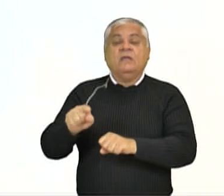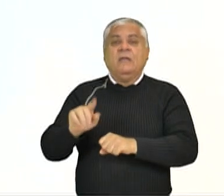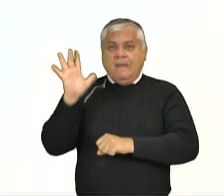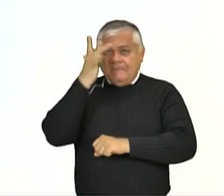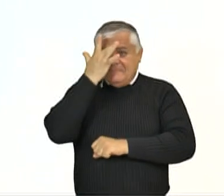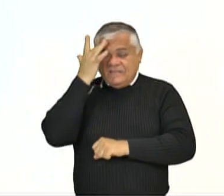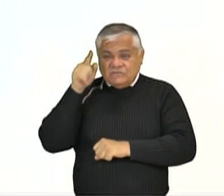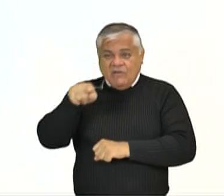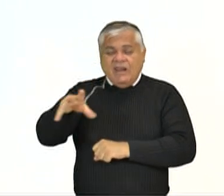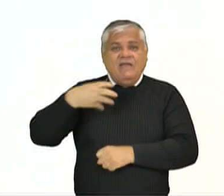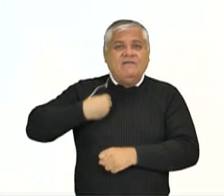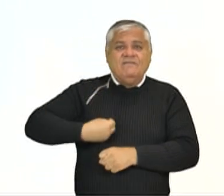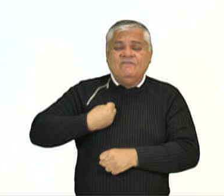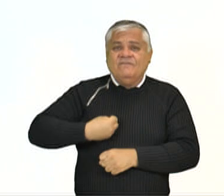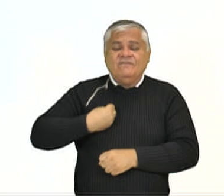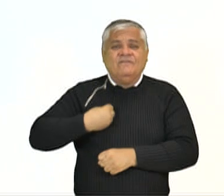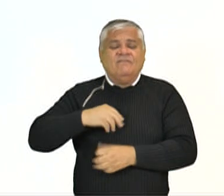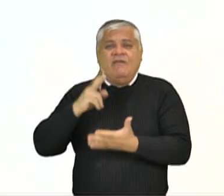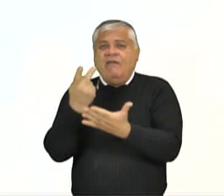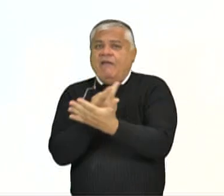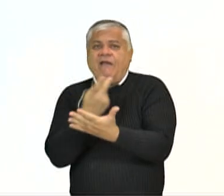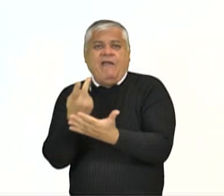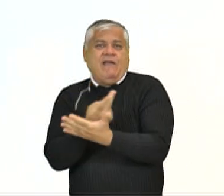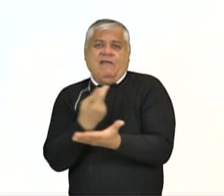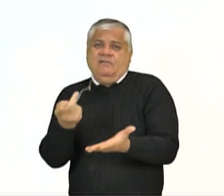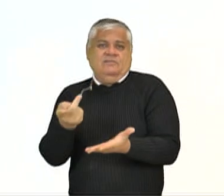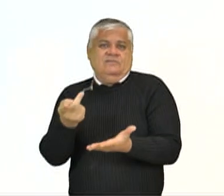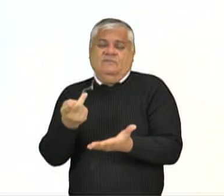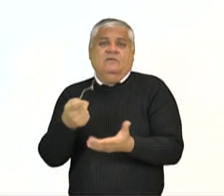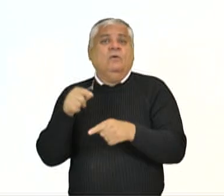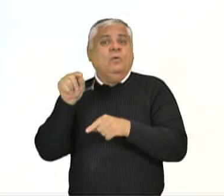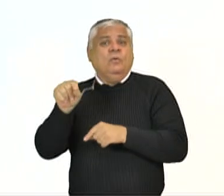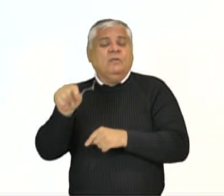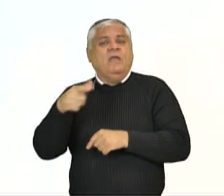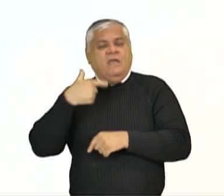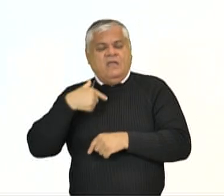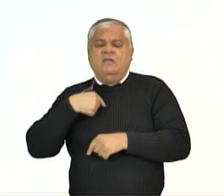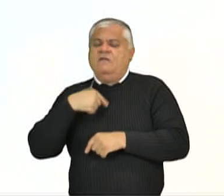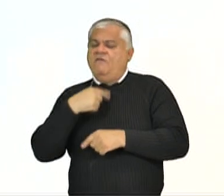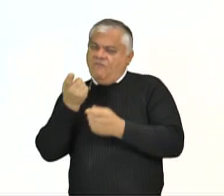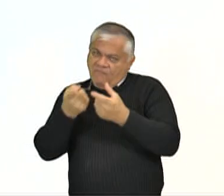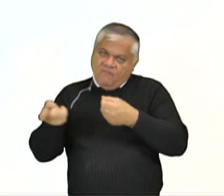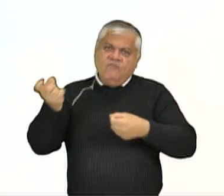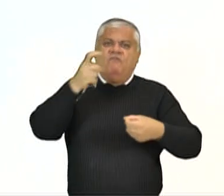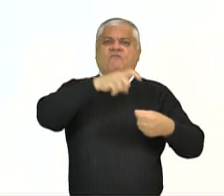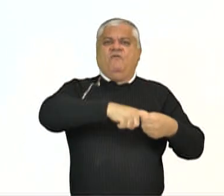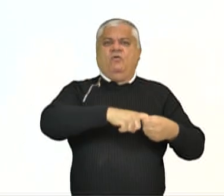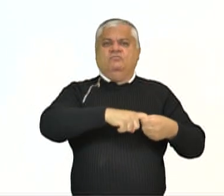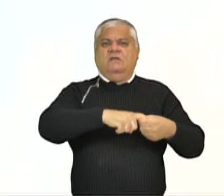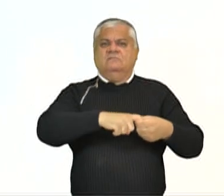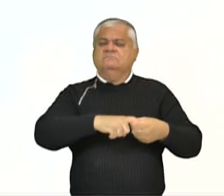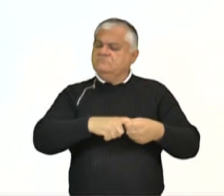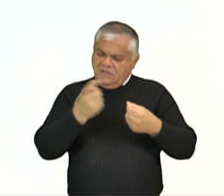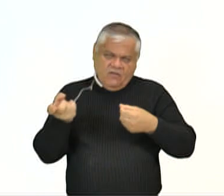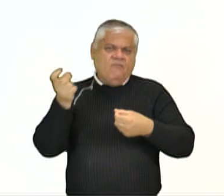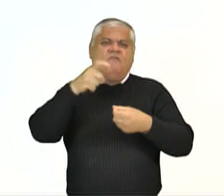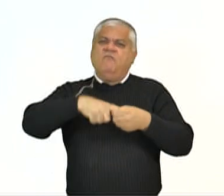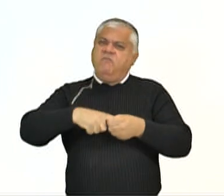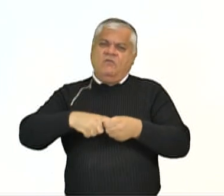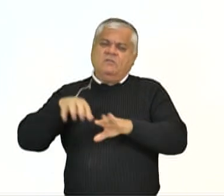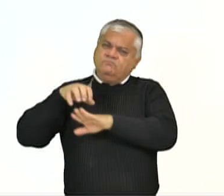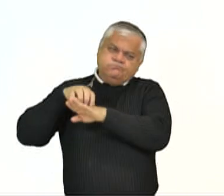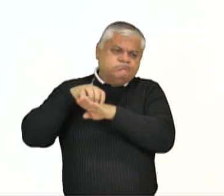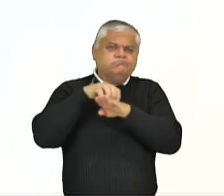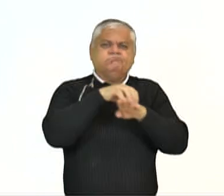pessoas que vivem em situação irregular nos Estados Unidos são deportadas, ou seja, enviadas de volta ao